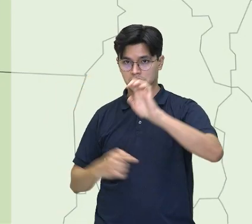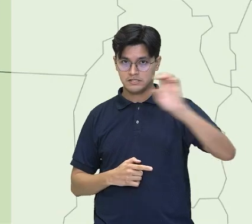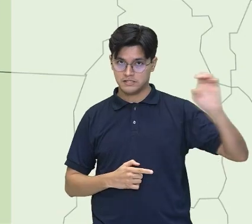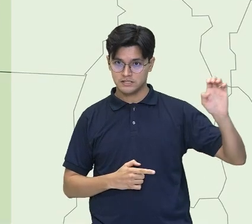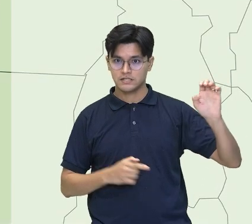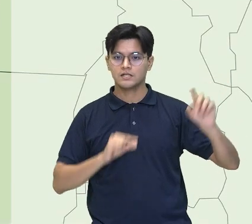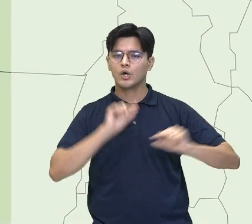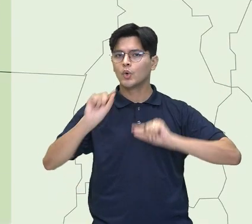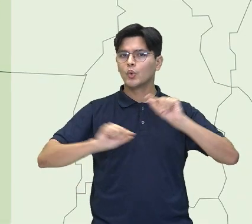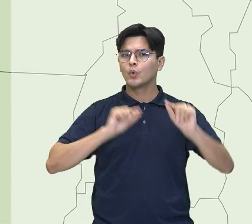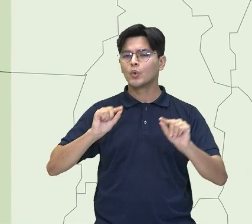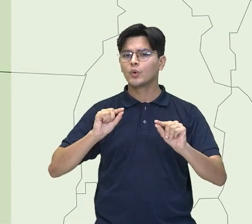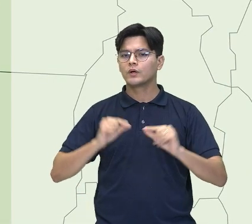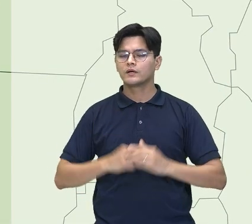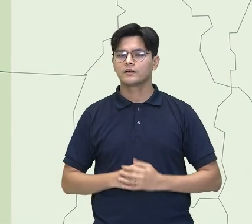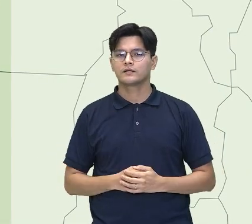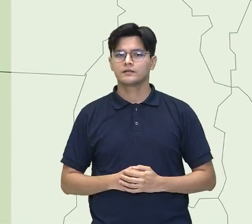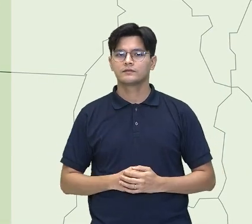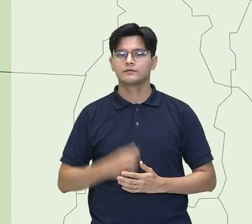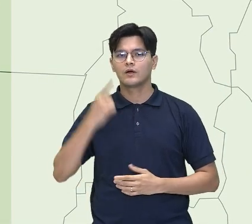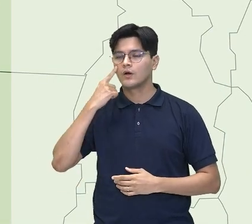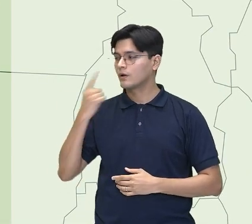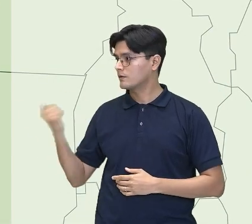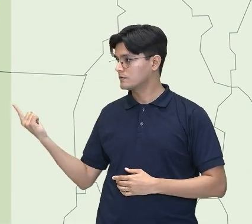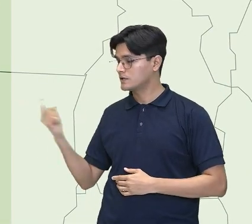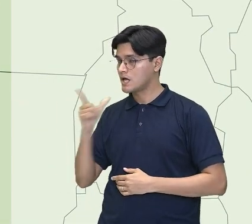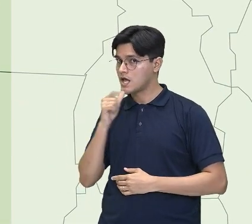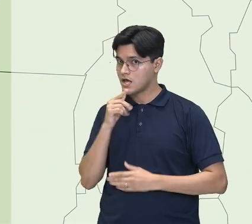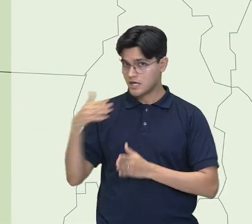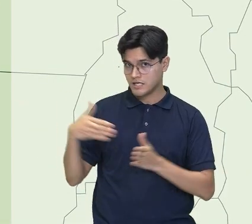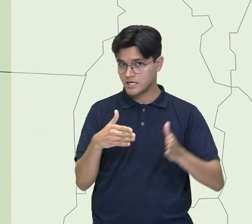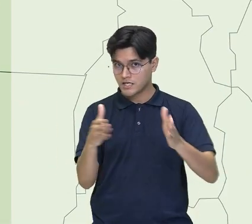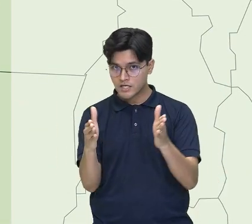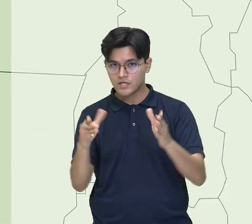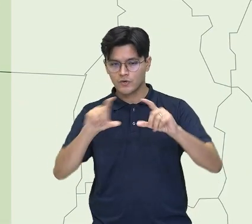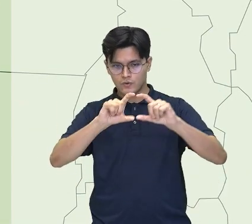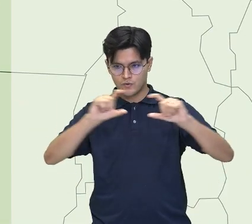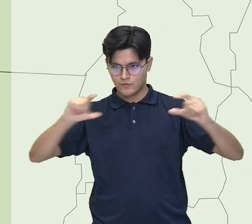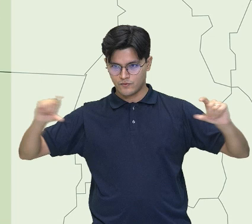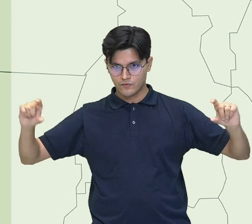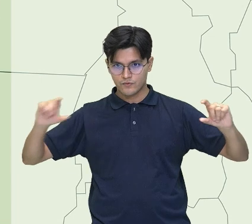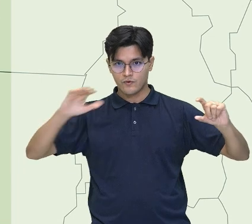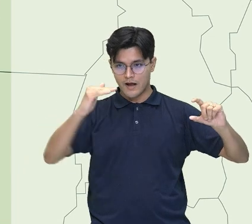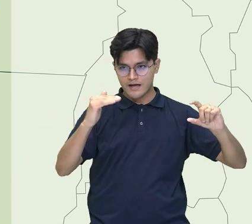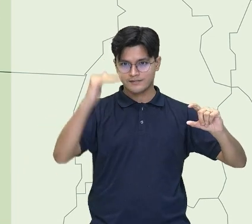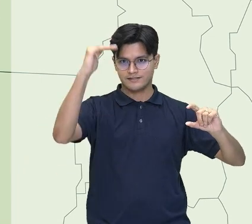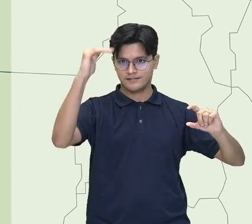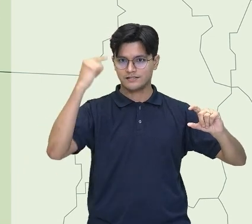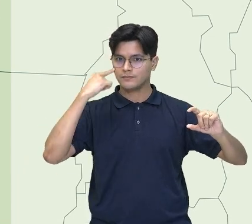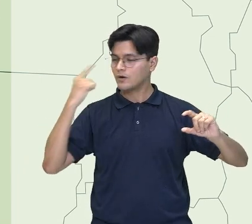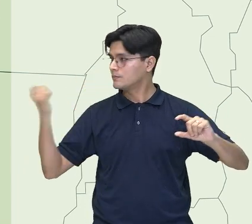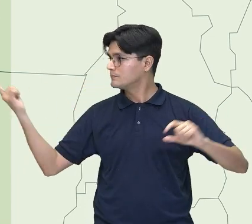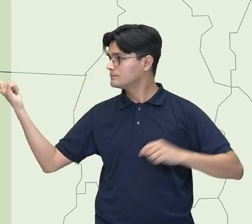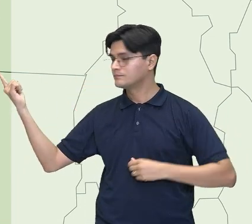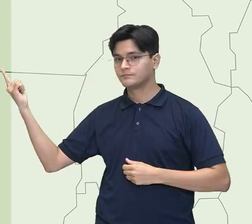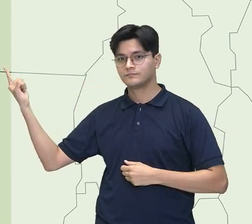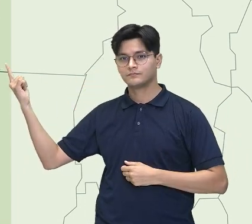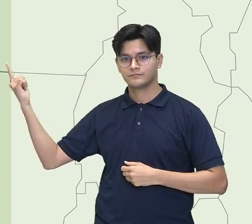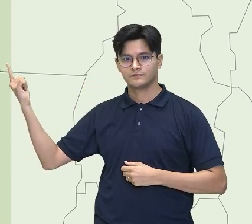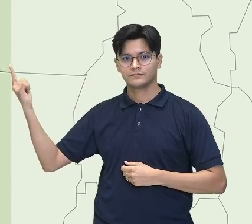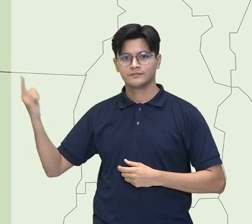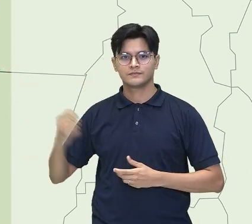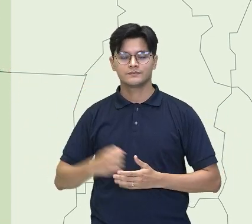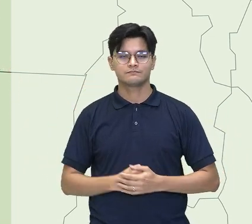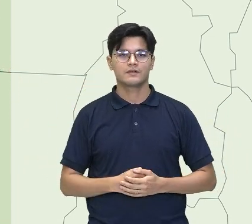são esses que estão acima do rio Amazonas no nosso mapa, né? Então, nós temos como rios da